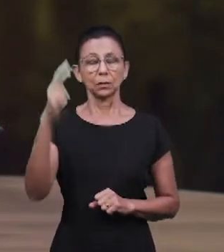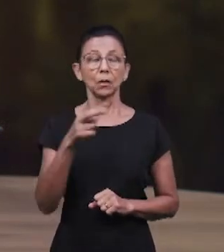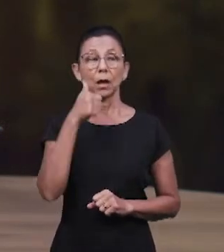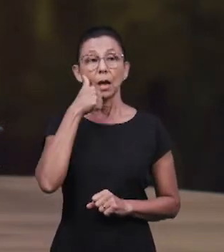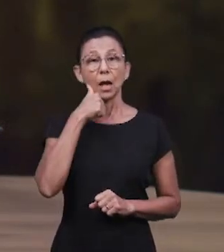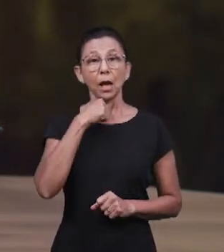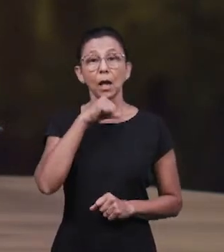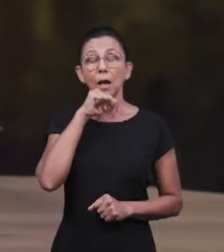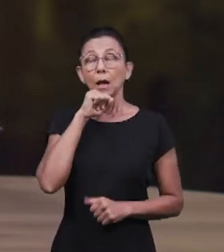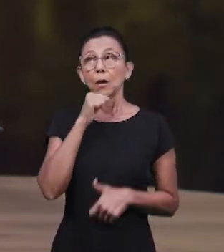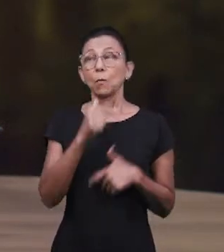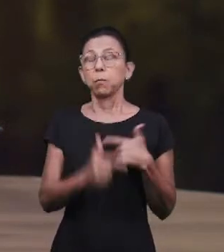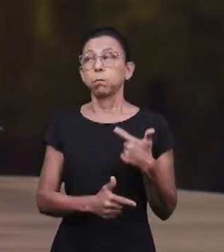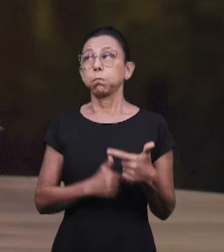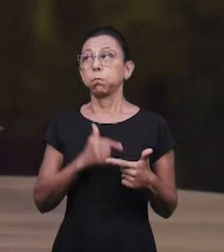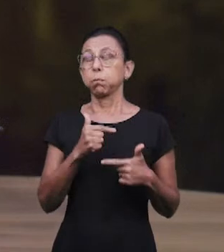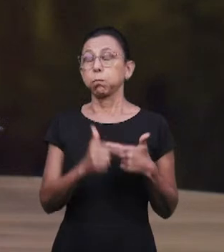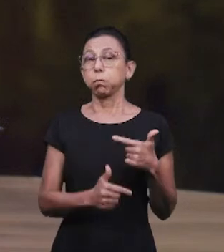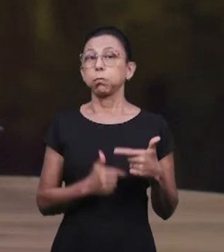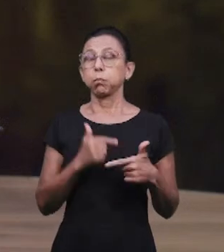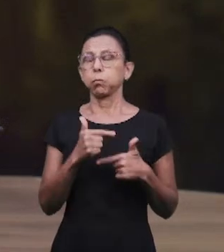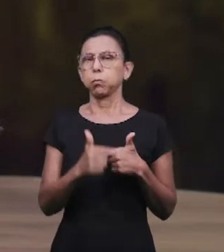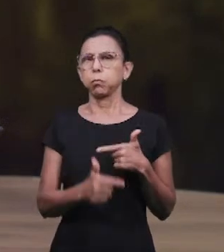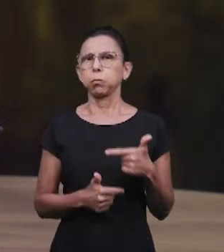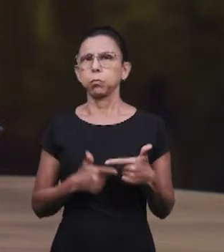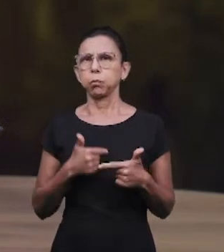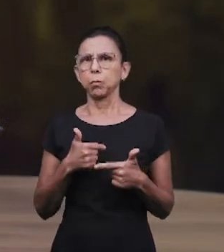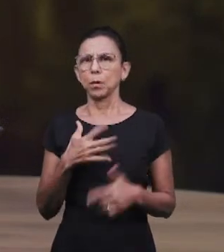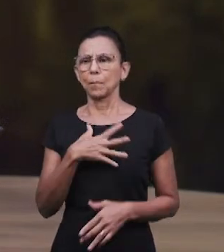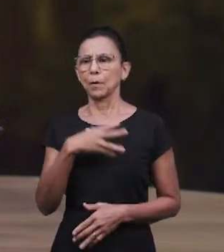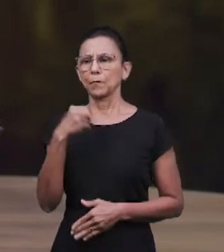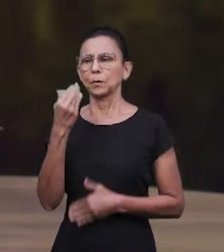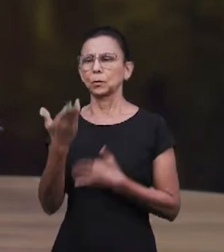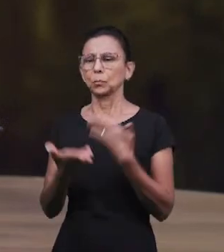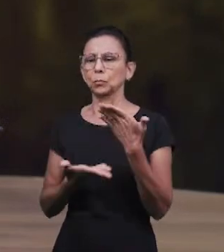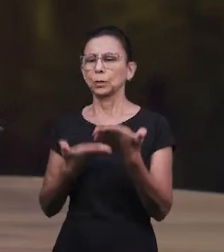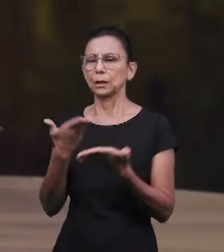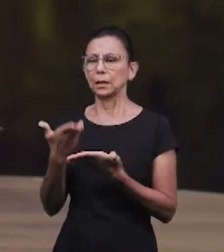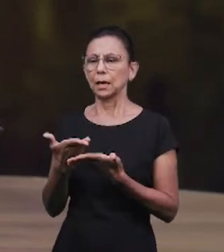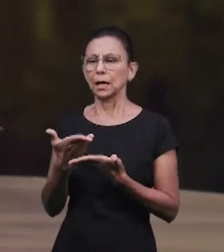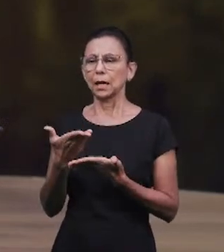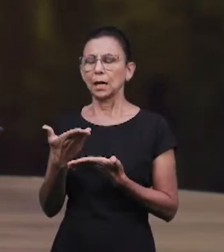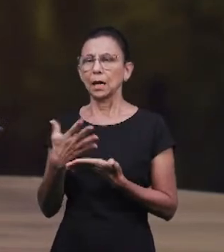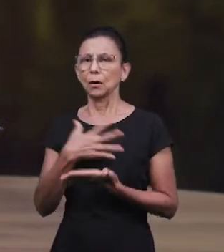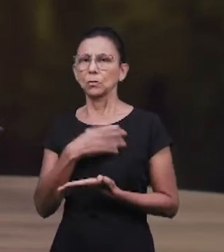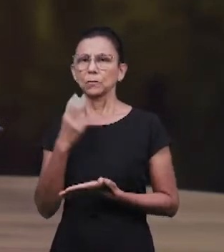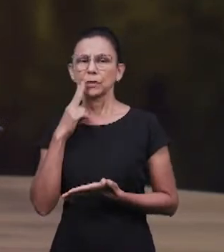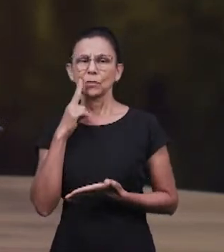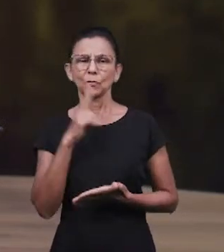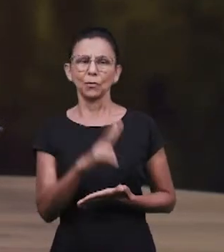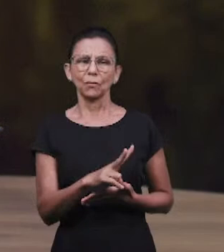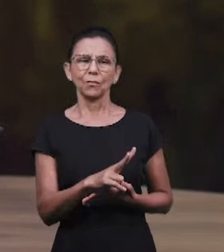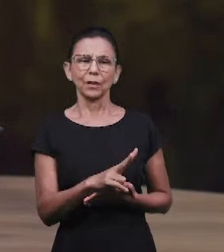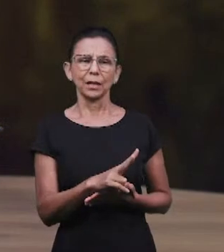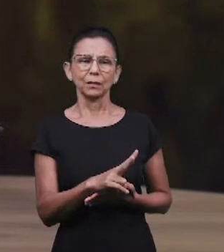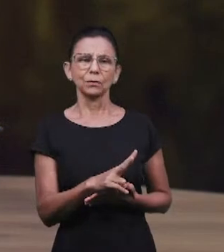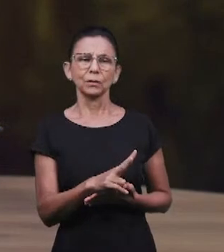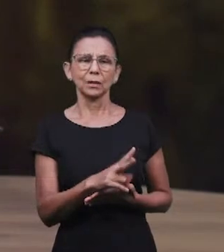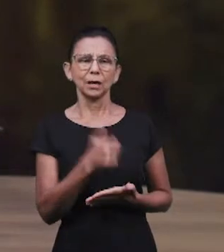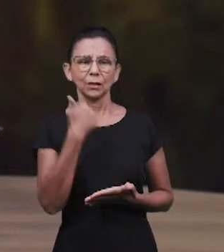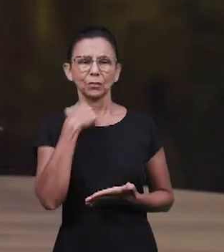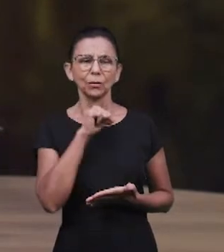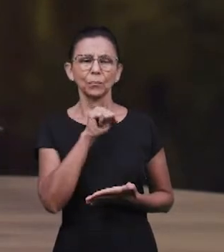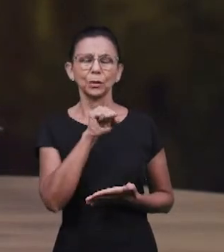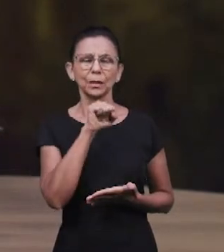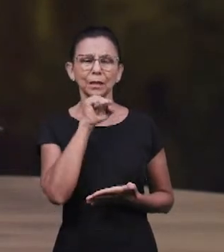mãe luta muito mais. Os filhos vão vendo o trabalho dela e, no